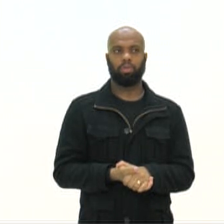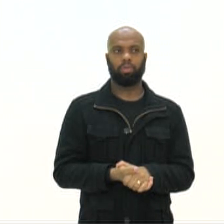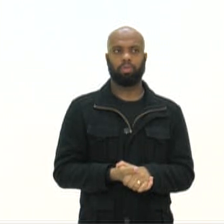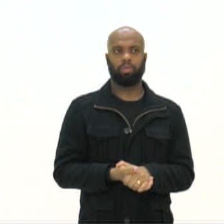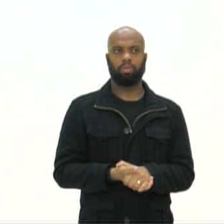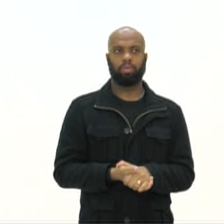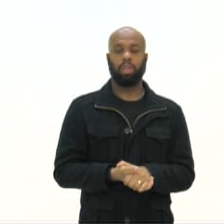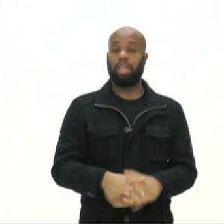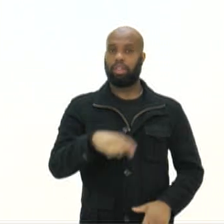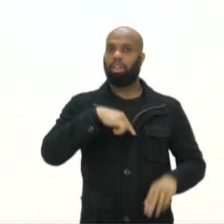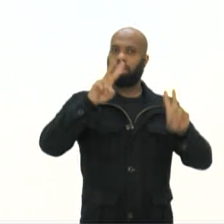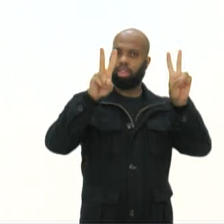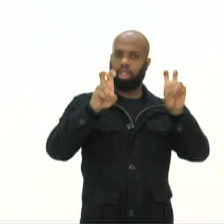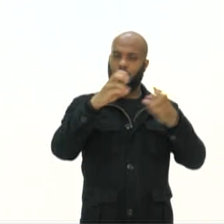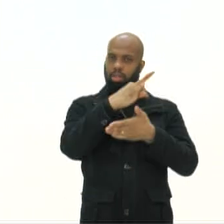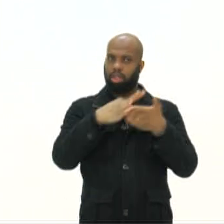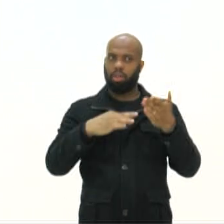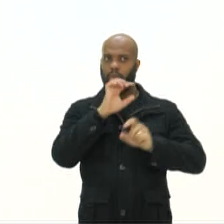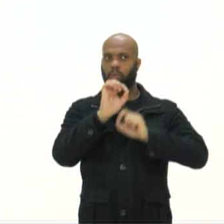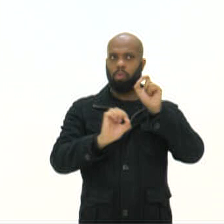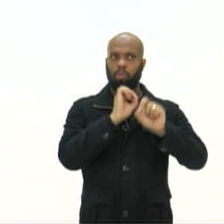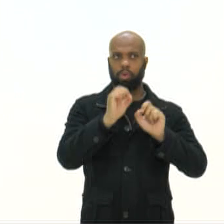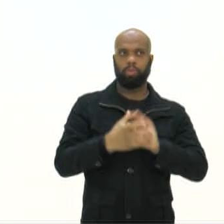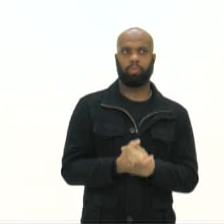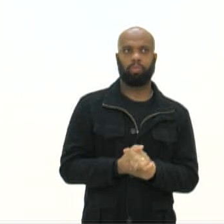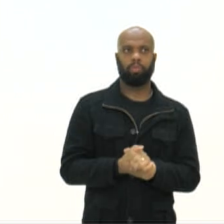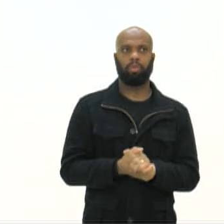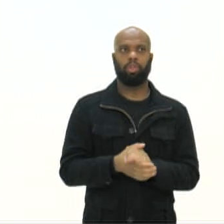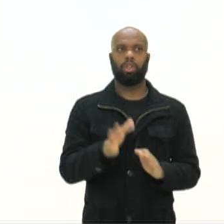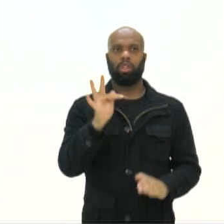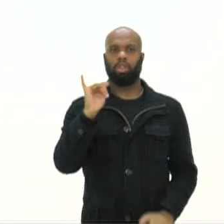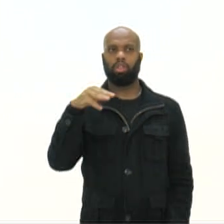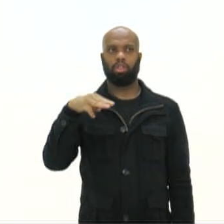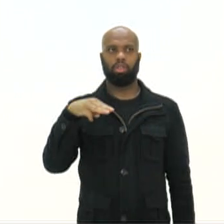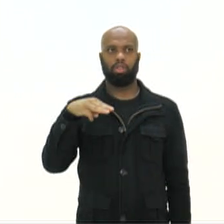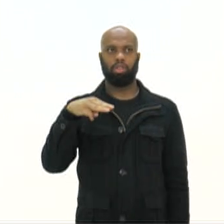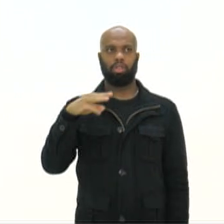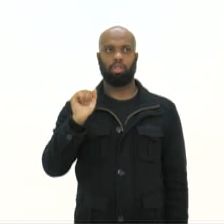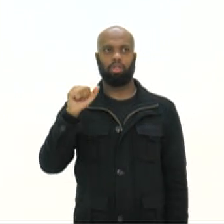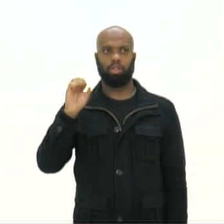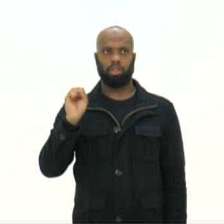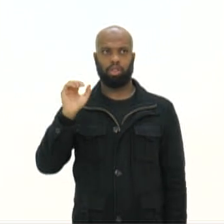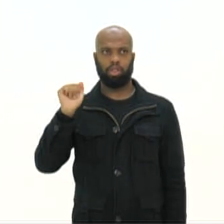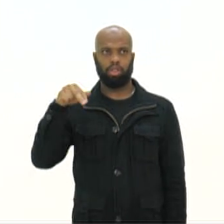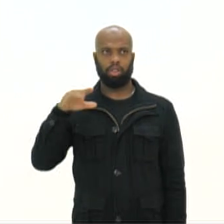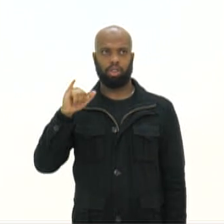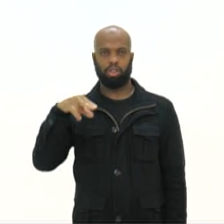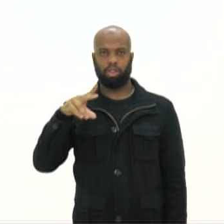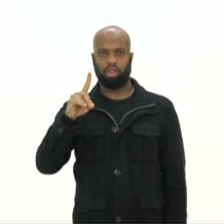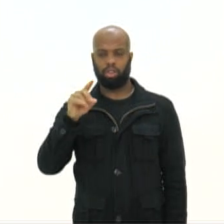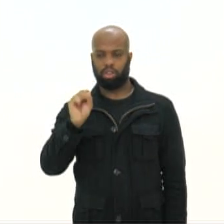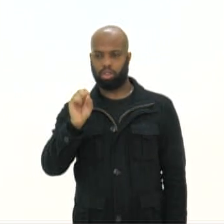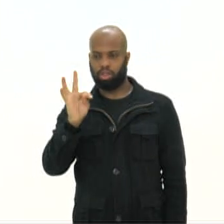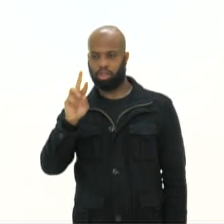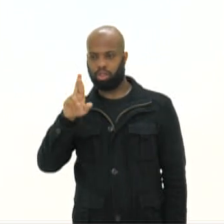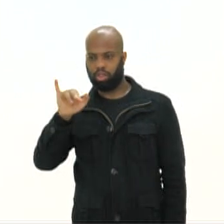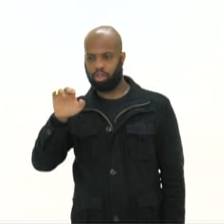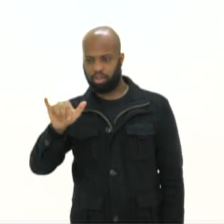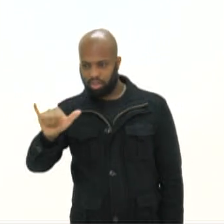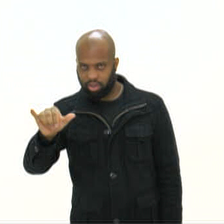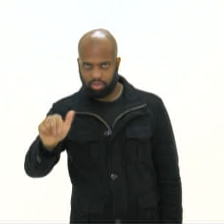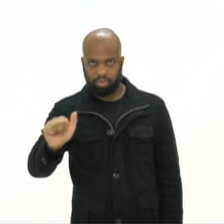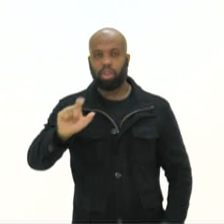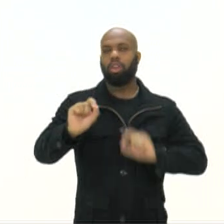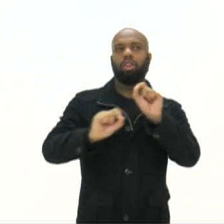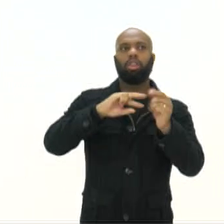it? O título do texto é Film as Industry. Filme como indústria.